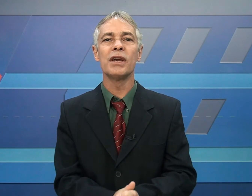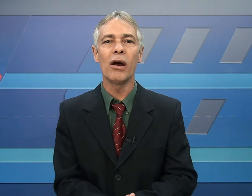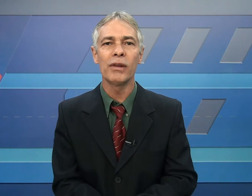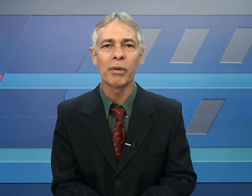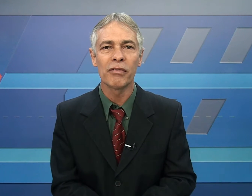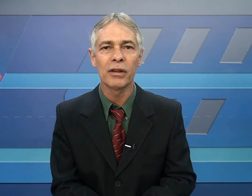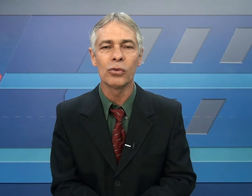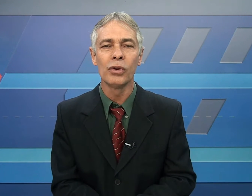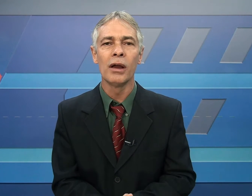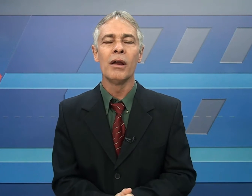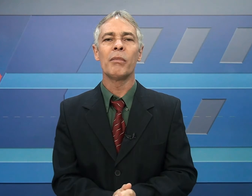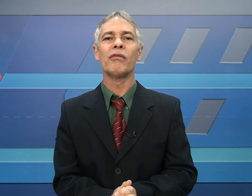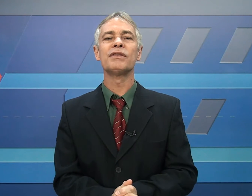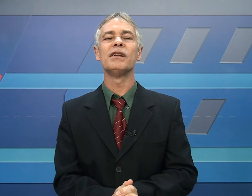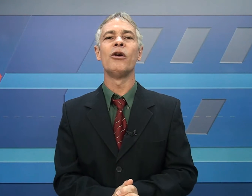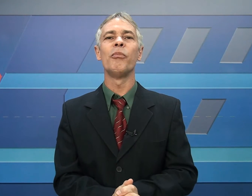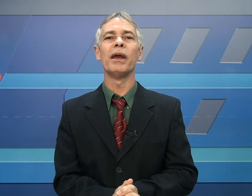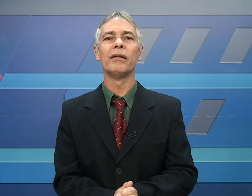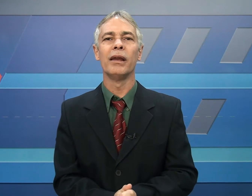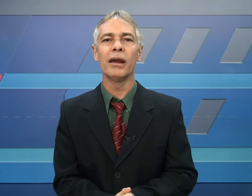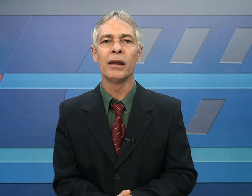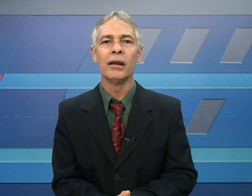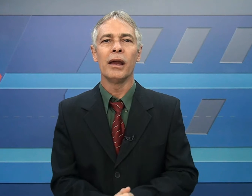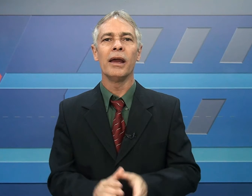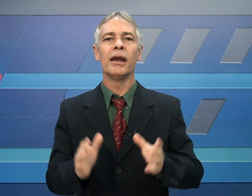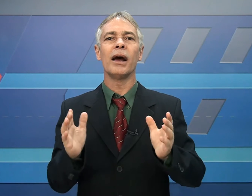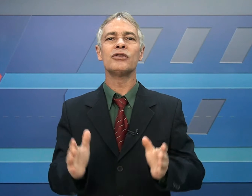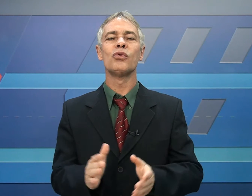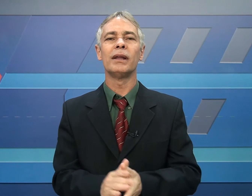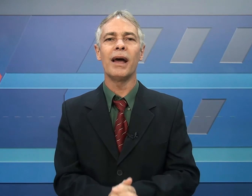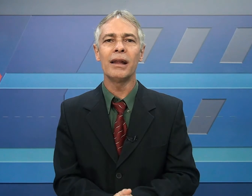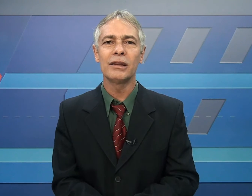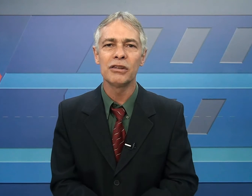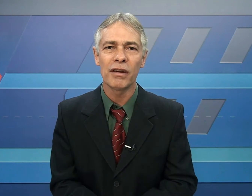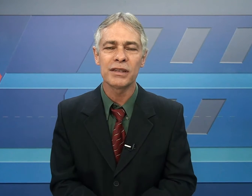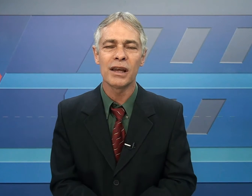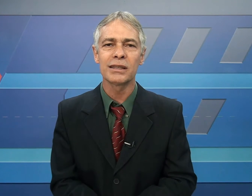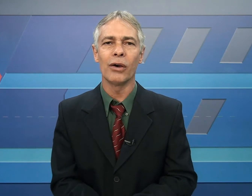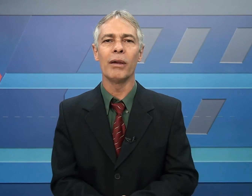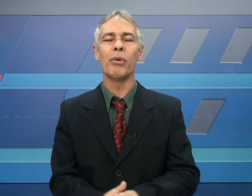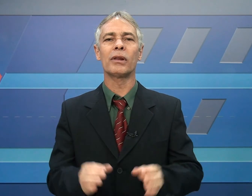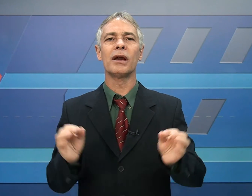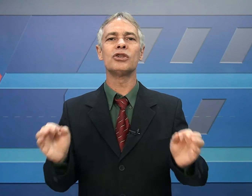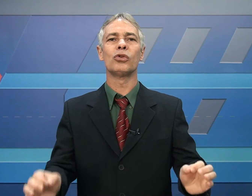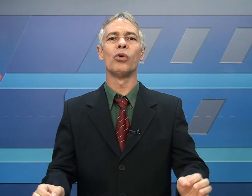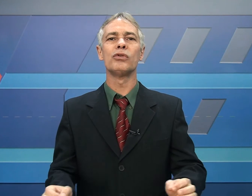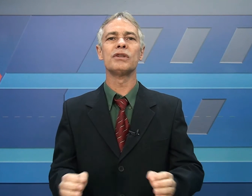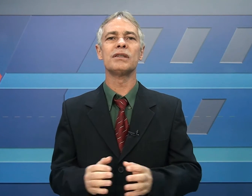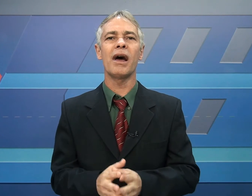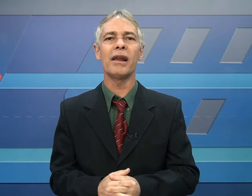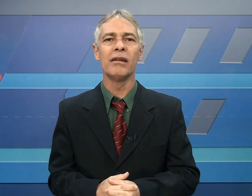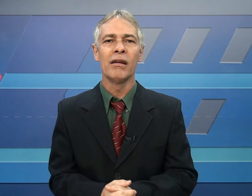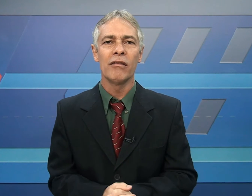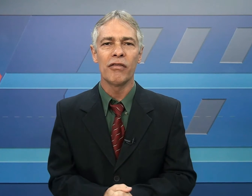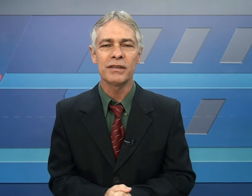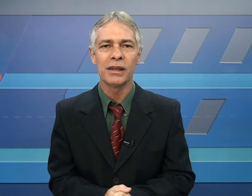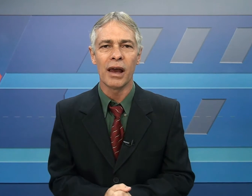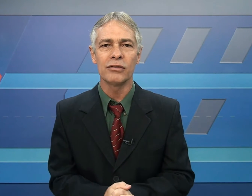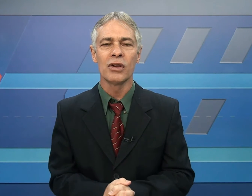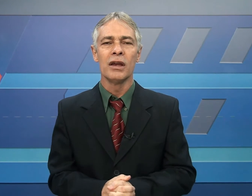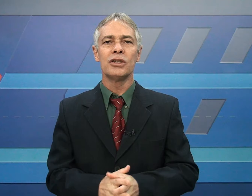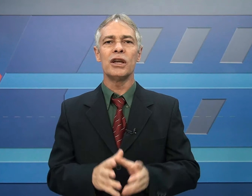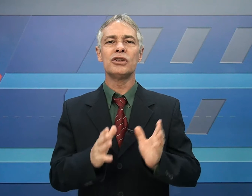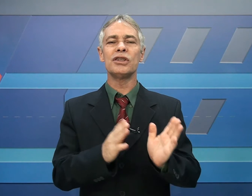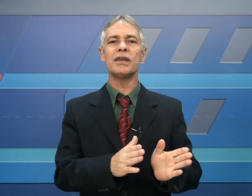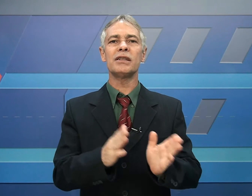rede social da prefeitura para você não perder a sua data de vacinação. É importante todos estarem